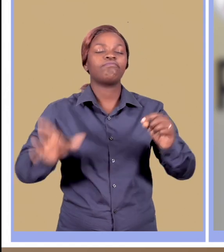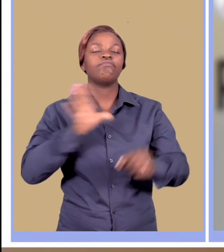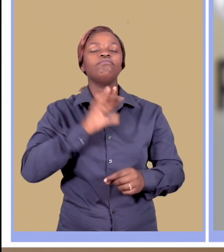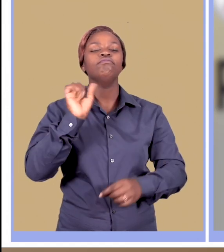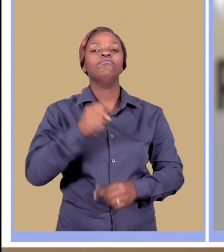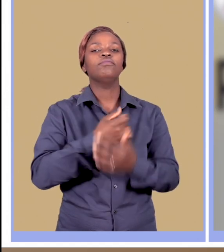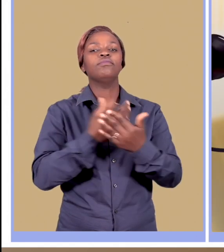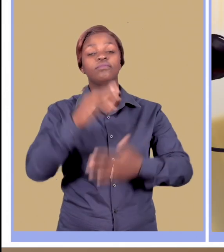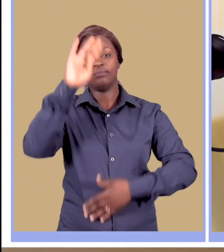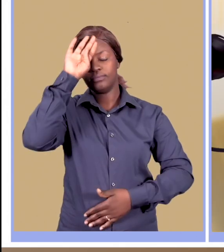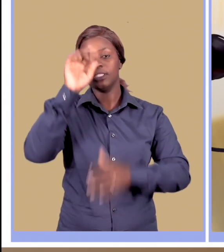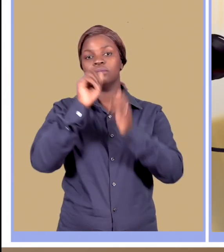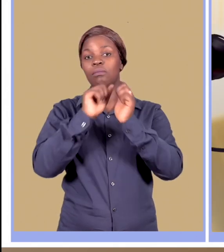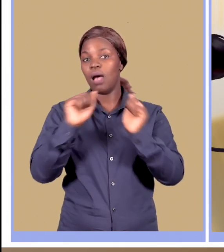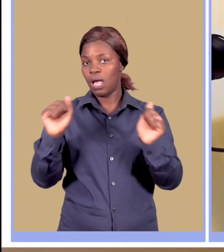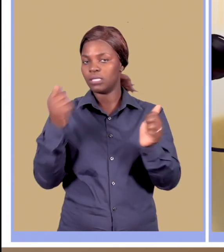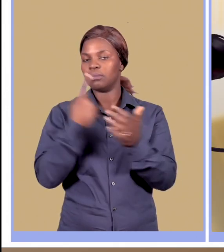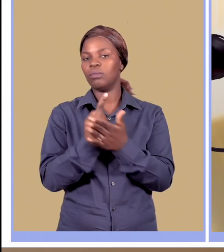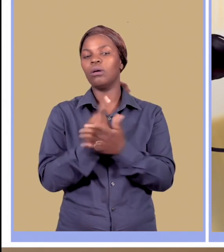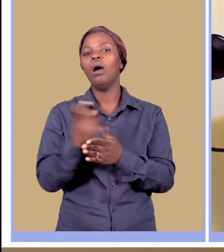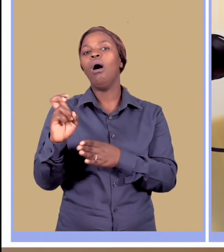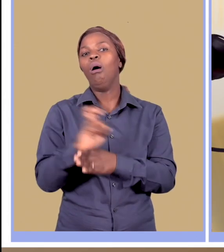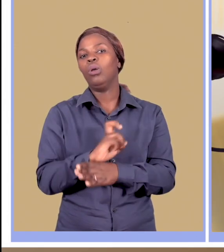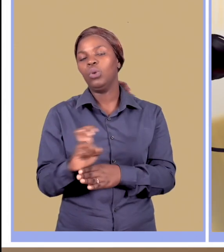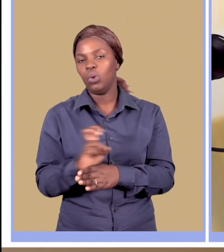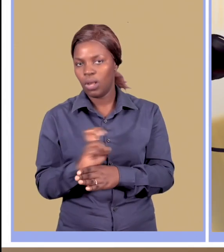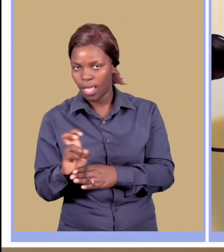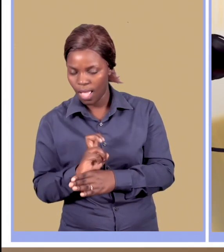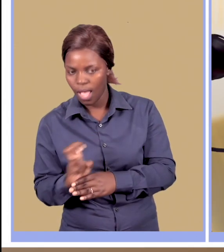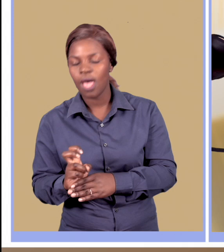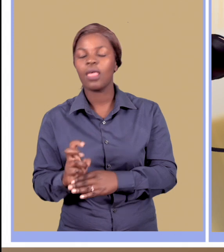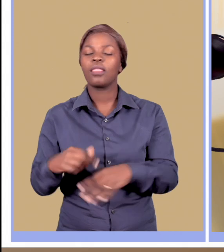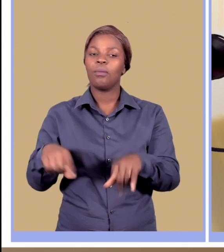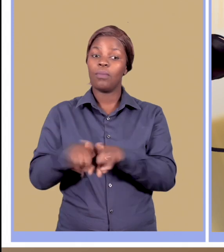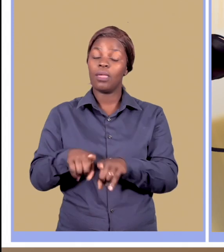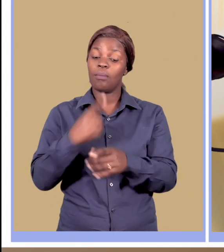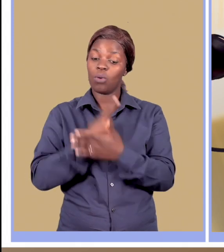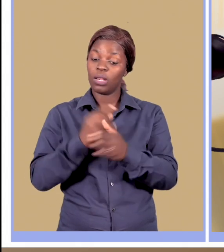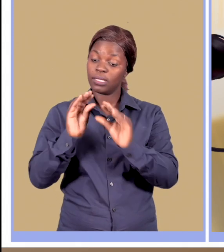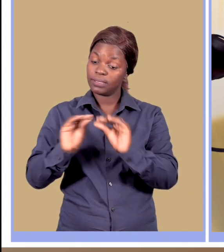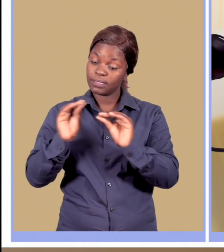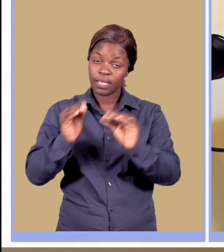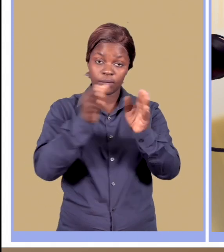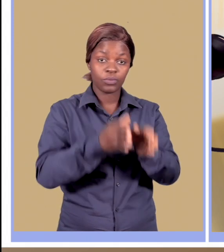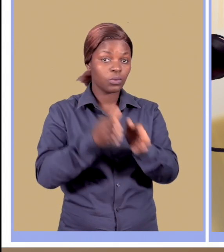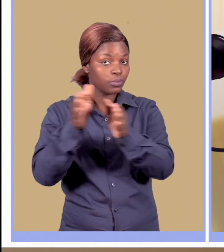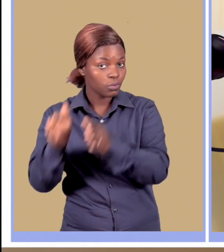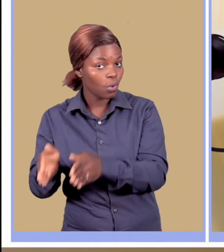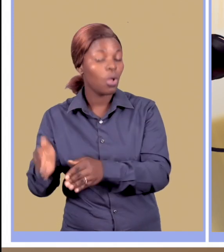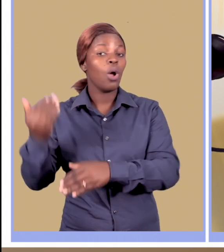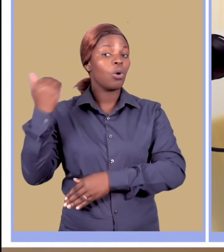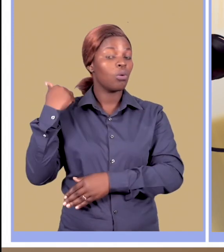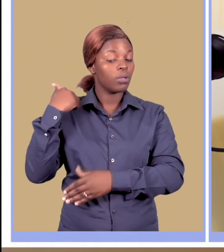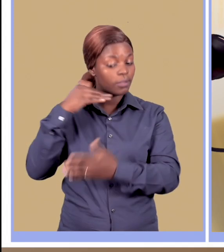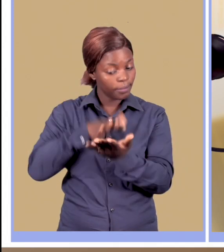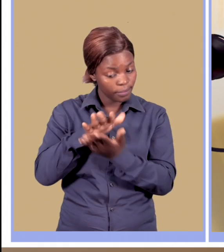que isso aconteça. Mas há o cuidado, a educação que está a ser dada, os aconselhamentos que têm a